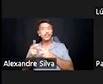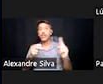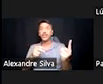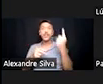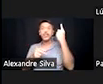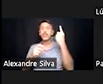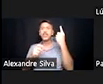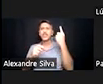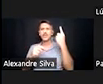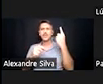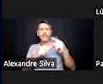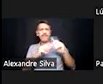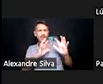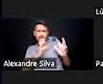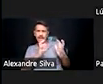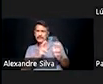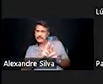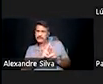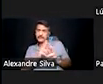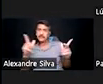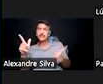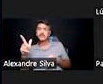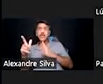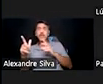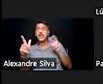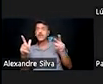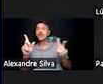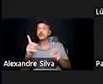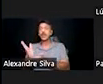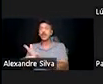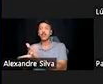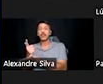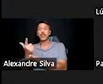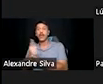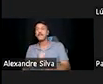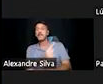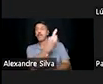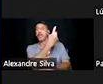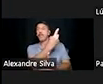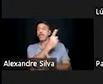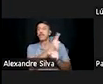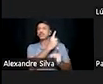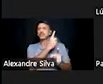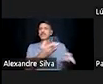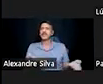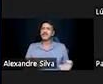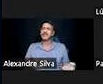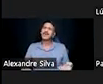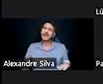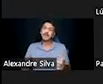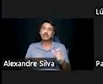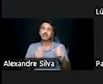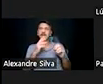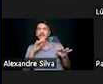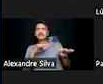excepcionalidade da forma, de não ter sido reconhecido ainda na literatura, chama muito a atenção. Mas a maioria desses objetos tem